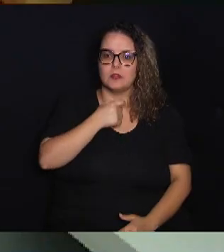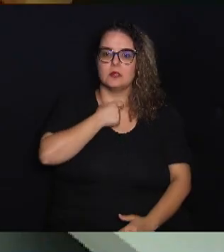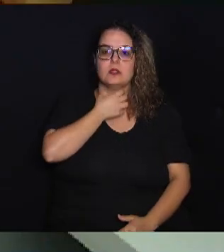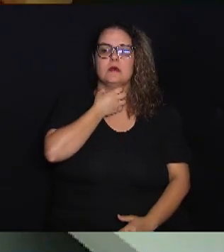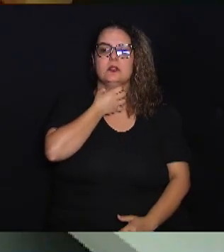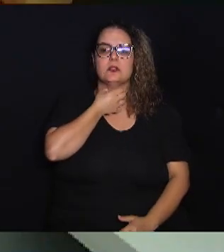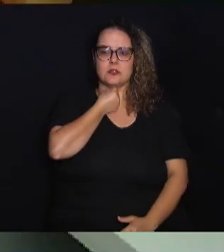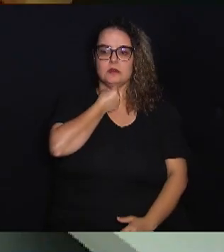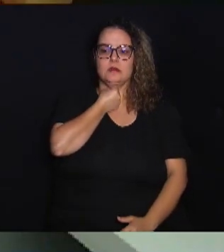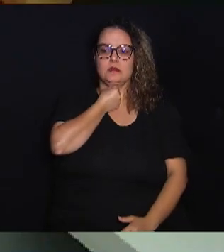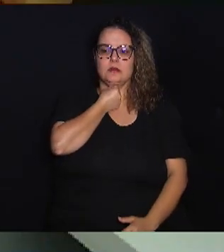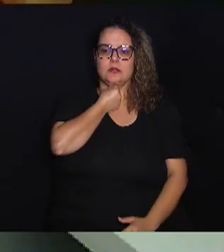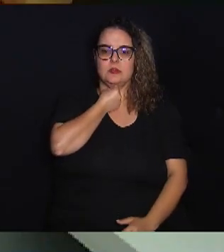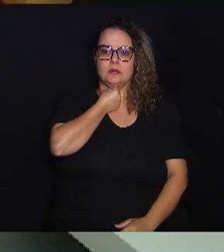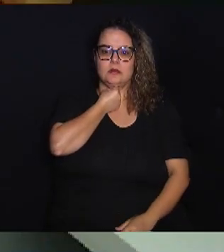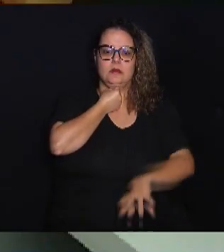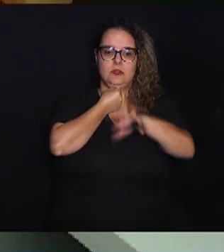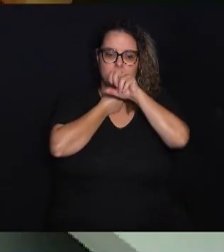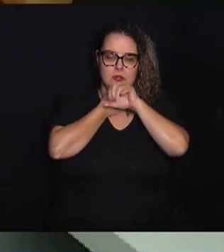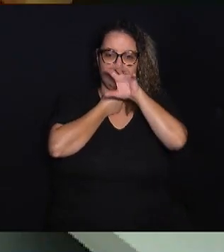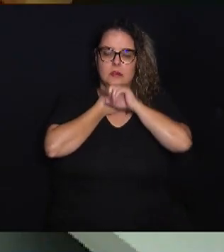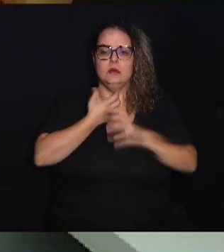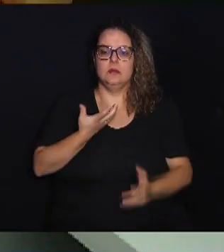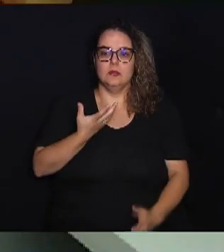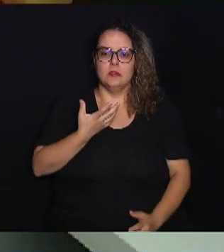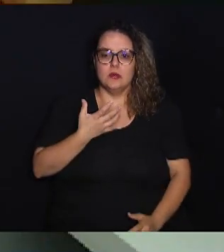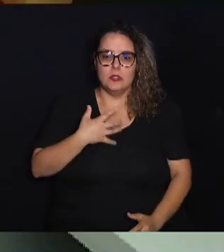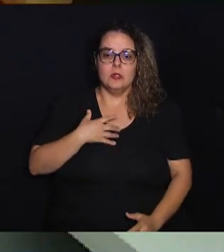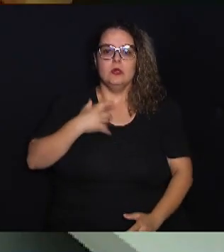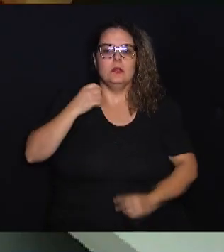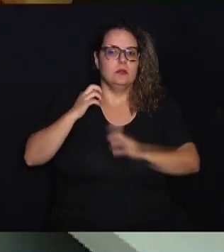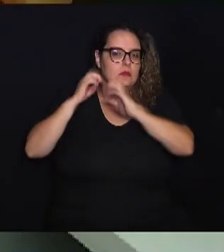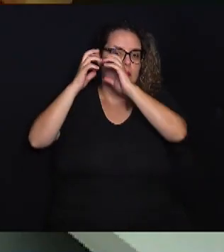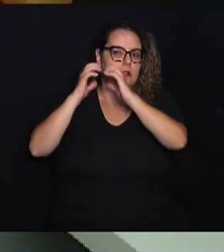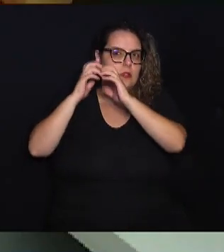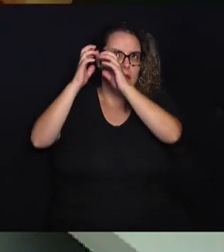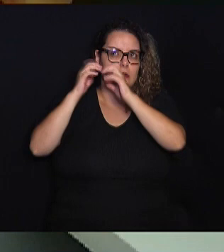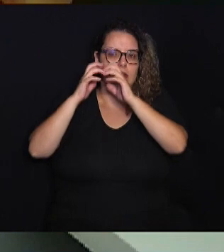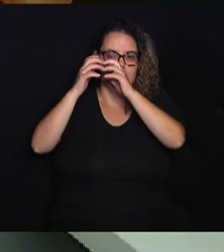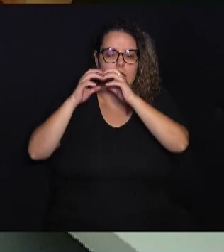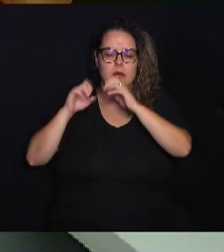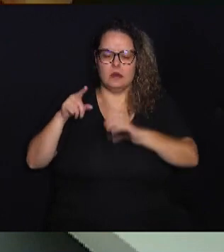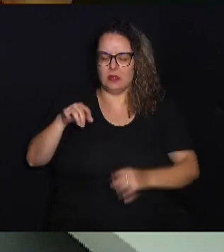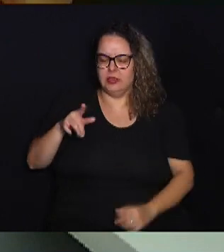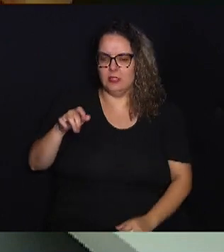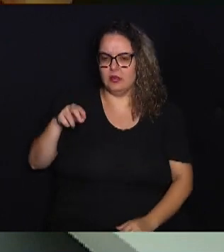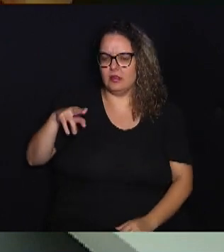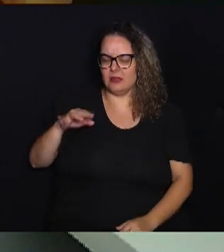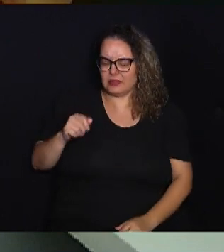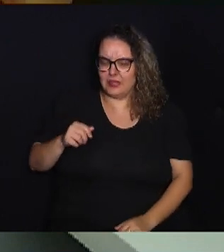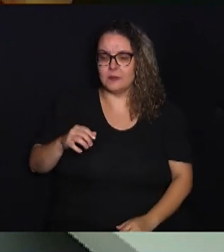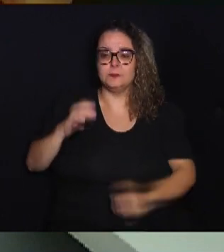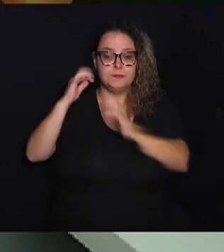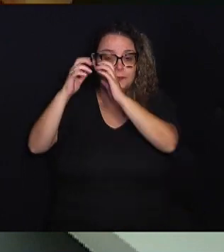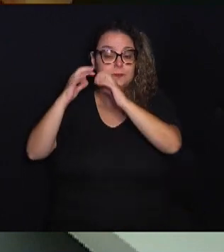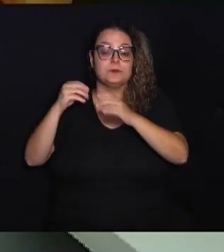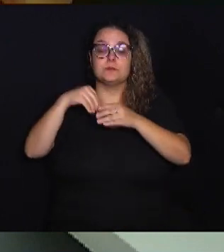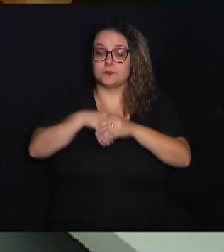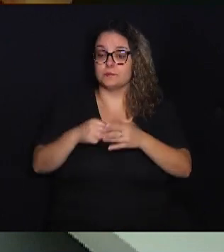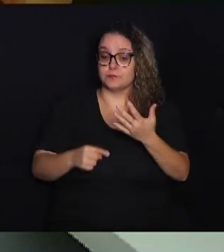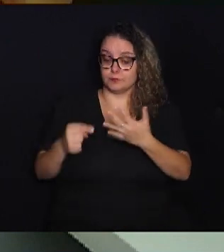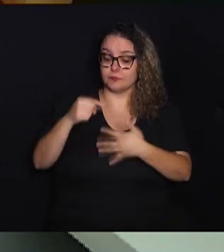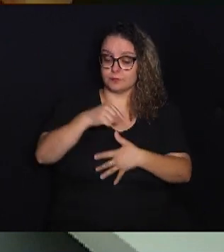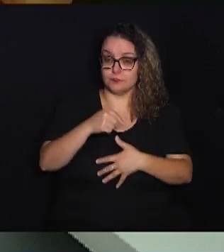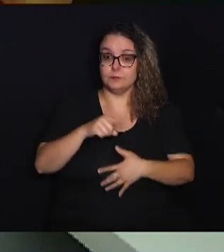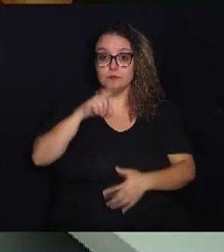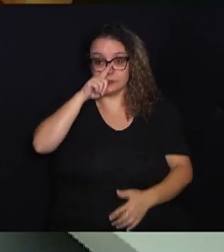fecha à noite e o ar não passa e a gente não oxigena o cérebro. Isso gera uma série de consequências ruins. Dentre os fatores de